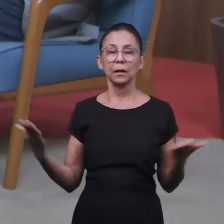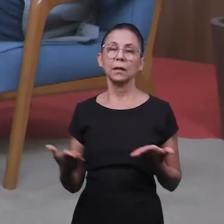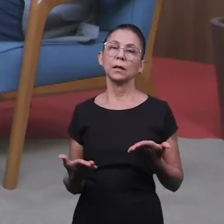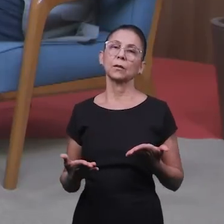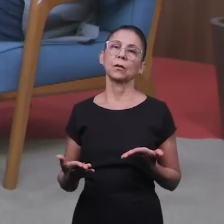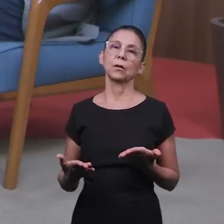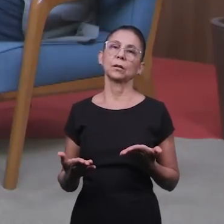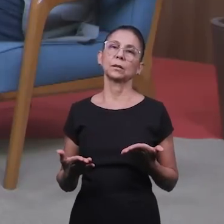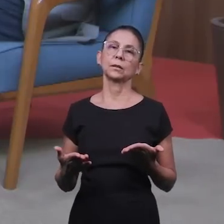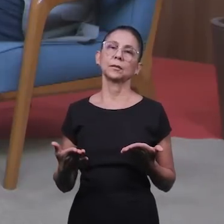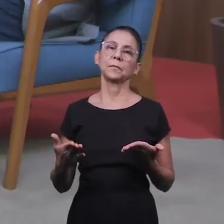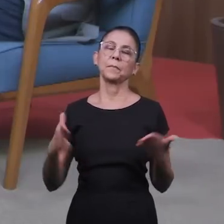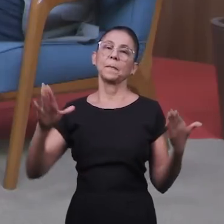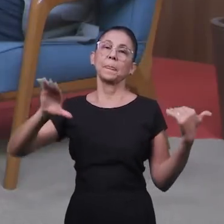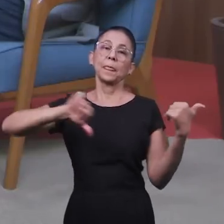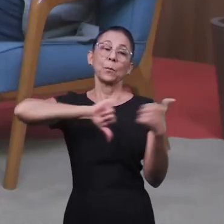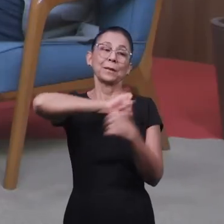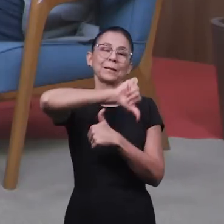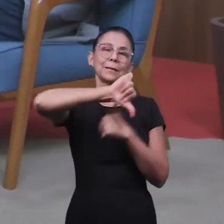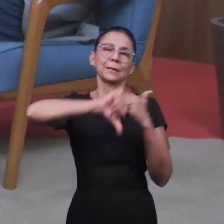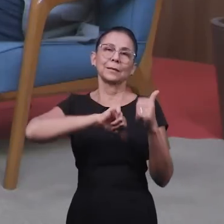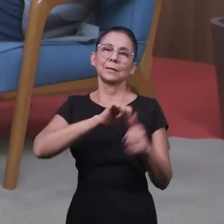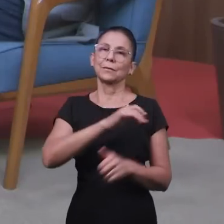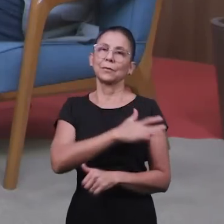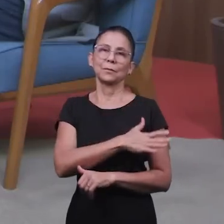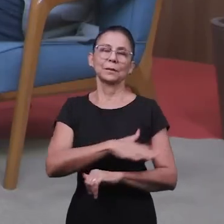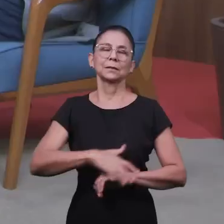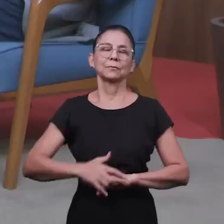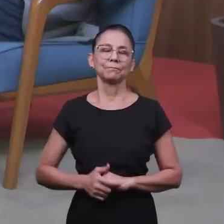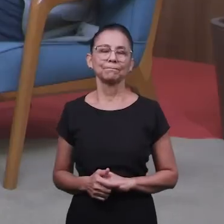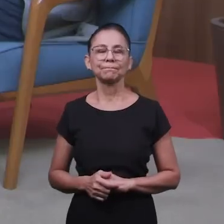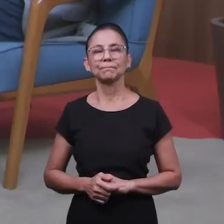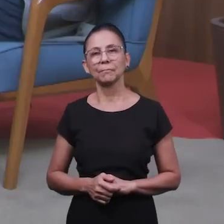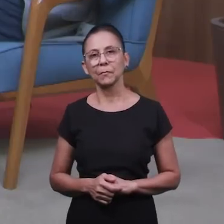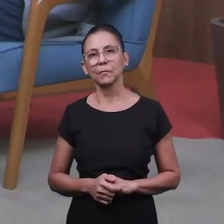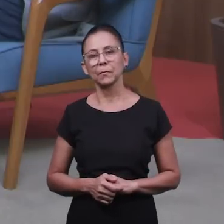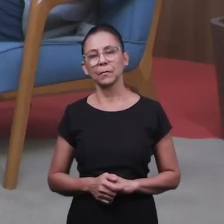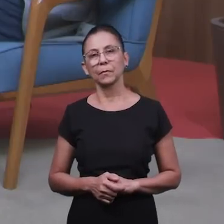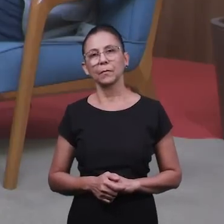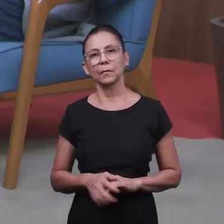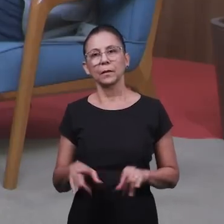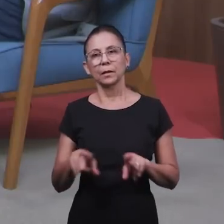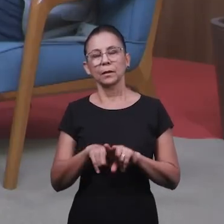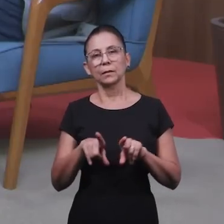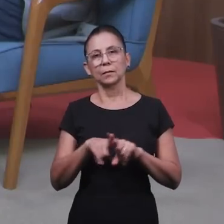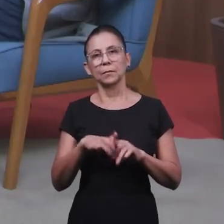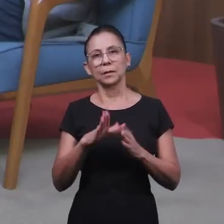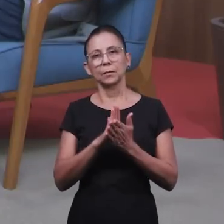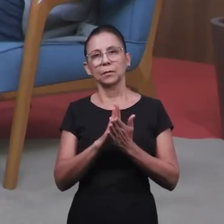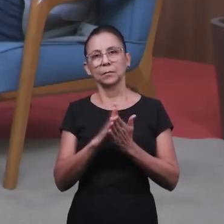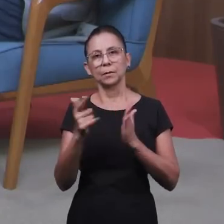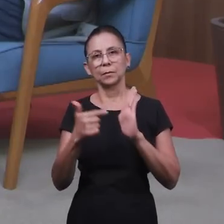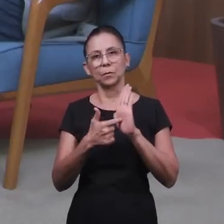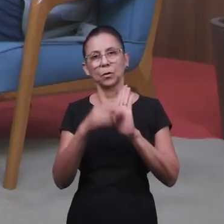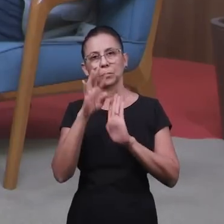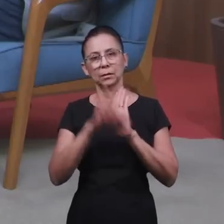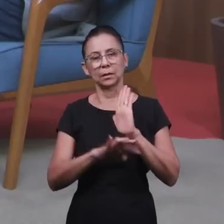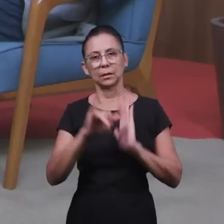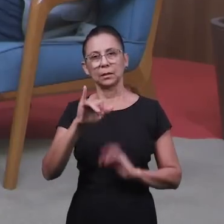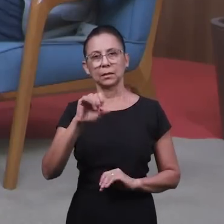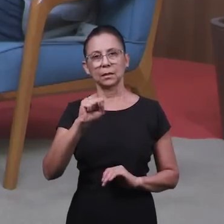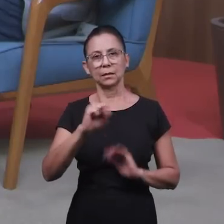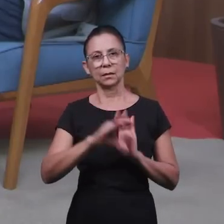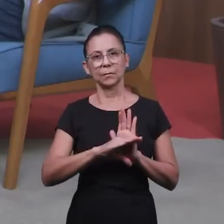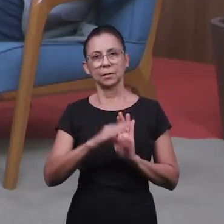É o verdadeiro sentido da expressão transformação de vida, não é isso? Há um texto da Palavra do Senhor que confirma, Isaías